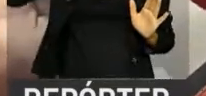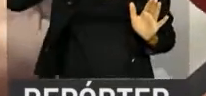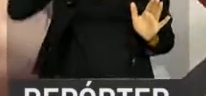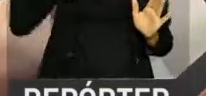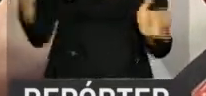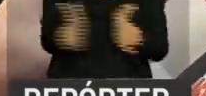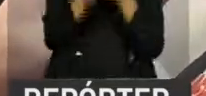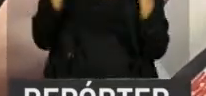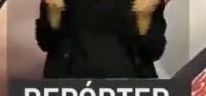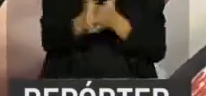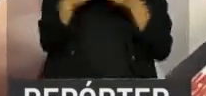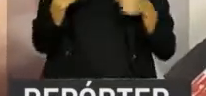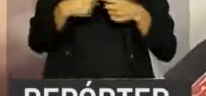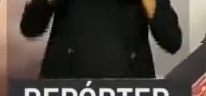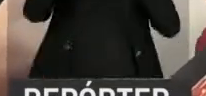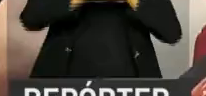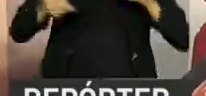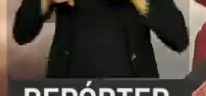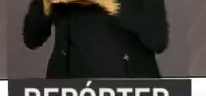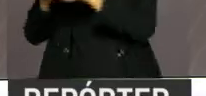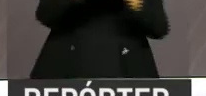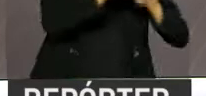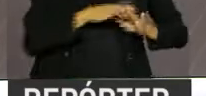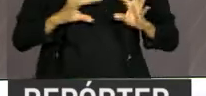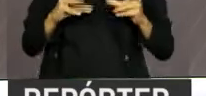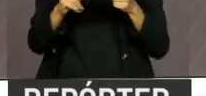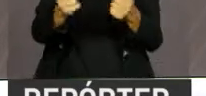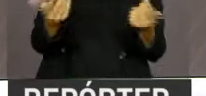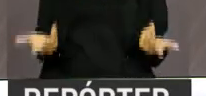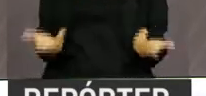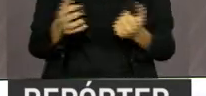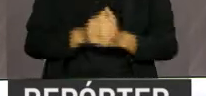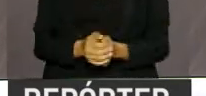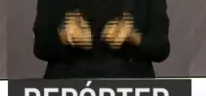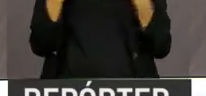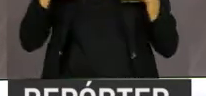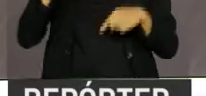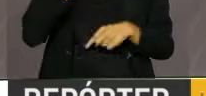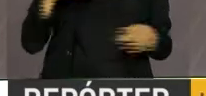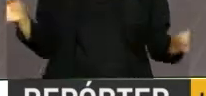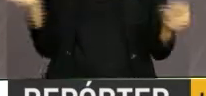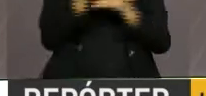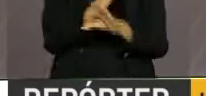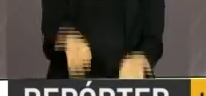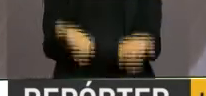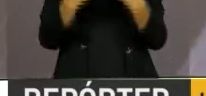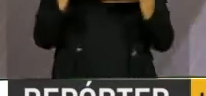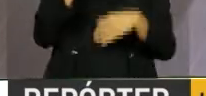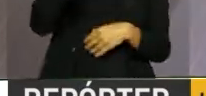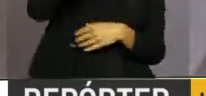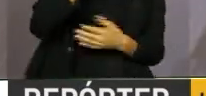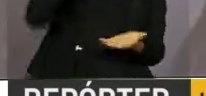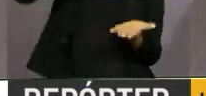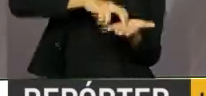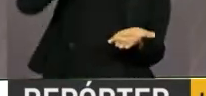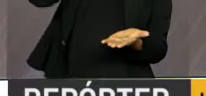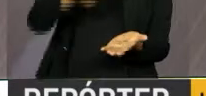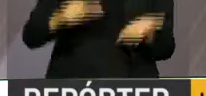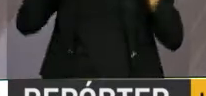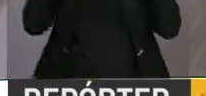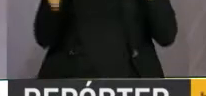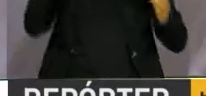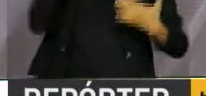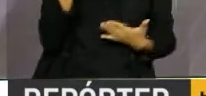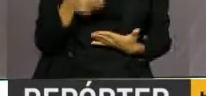porque a lei é igual para todos e nós ficamos por aqui voltamos às 10 da manhã na próxima edição do